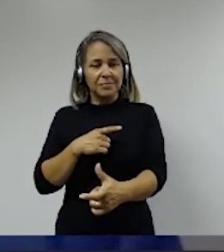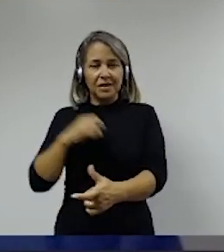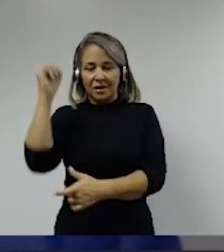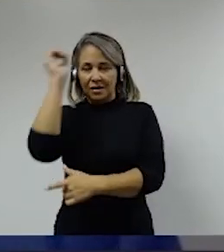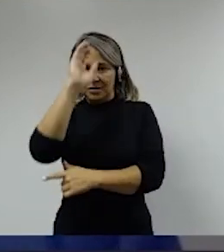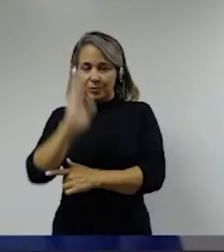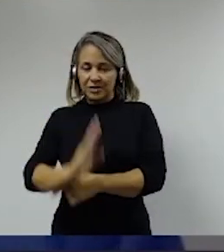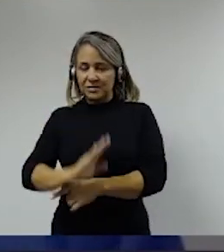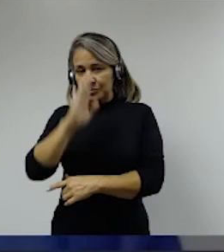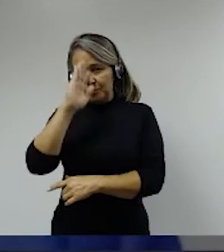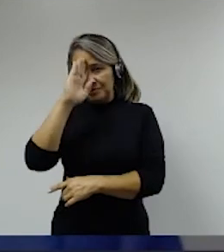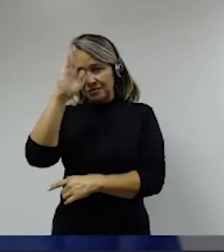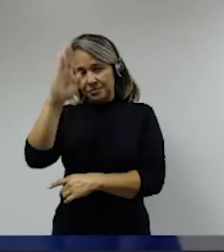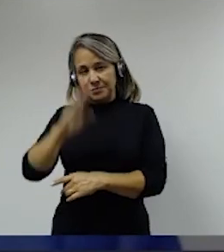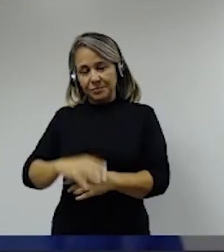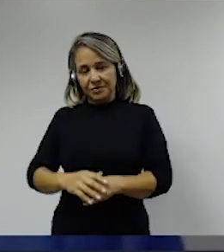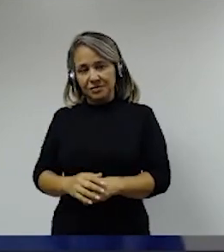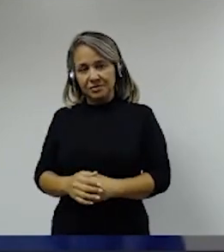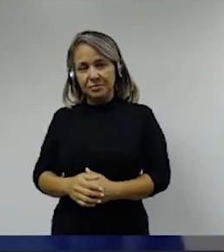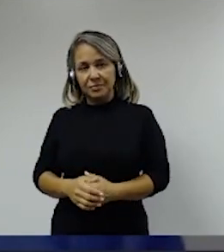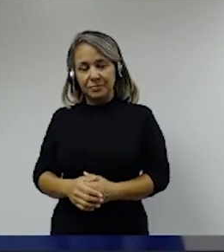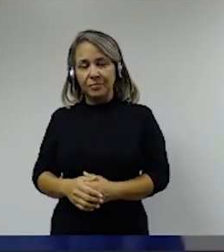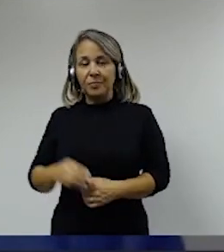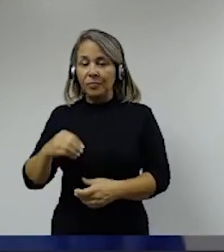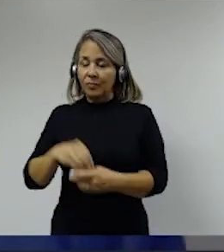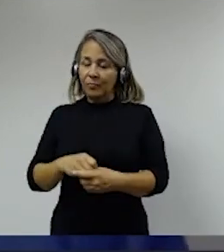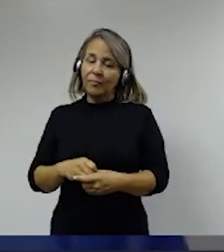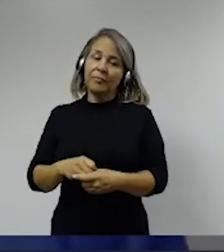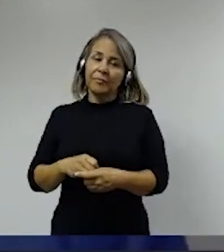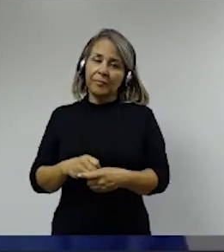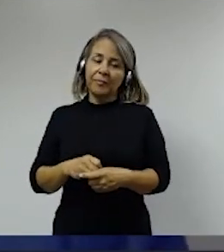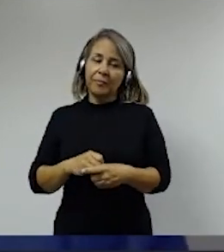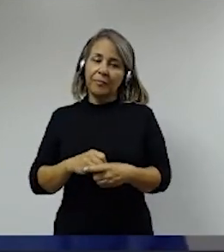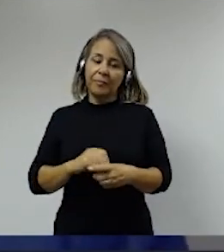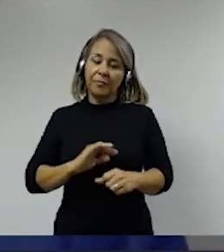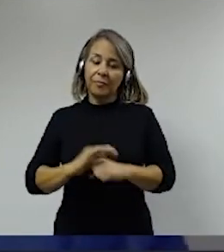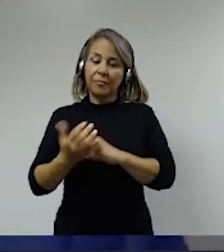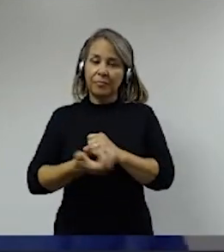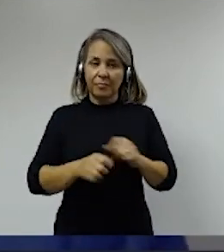Brasil, principalmente, com essa pandemia,